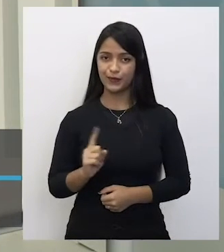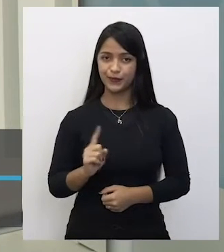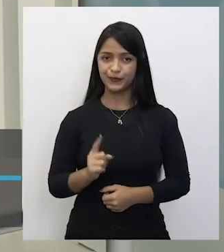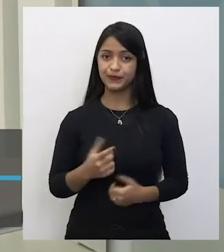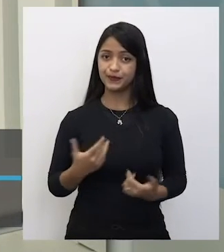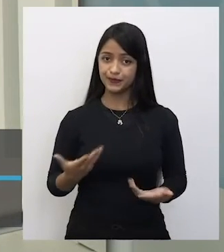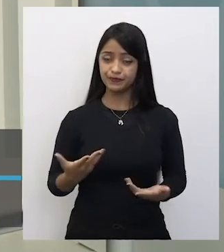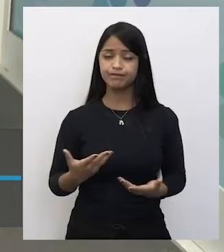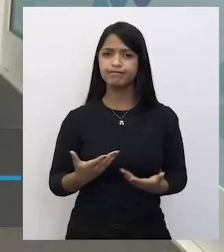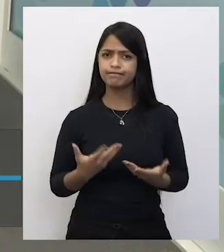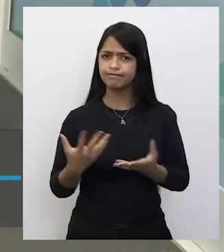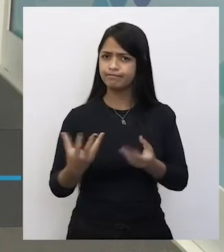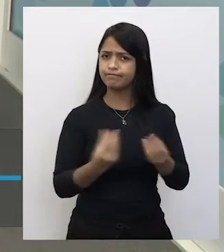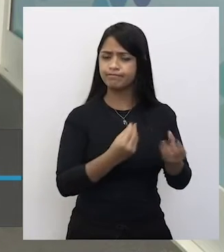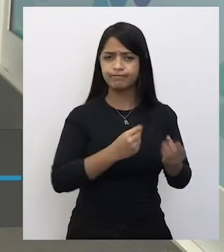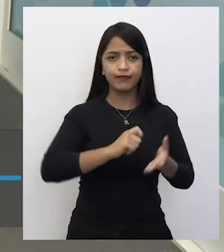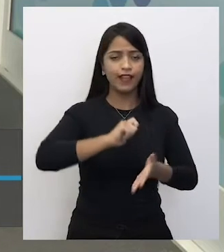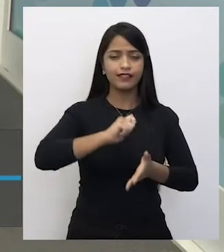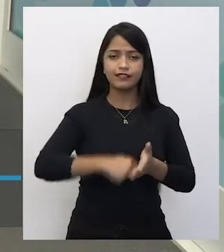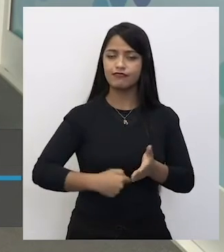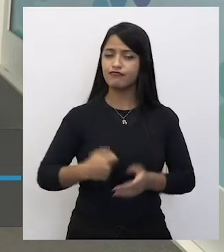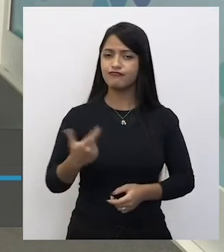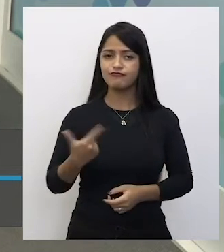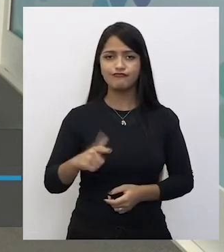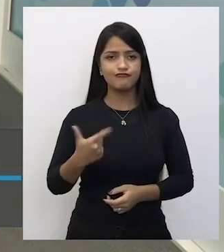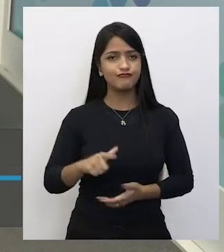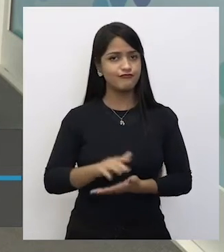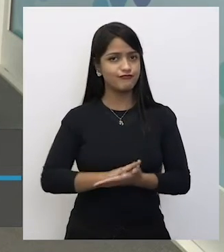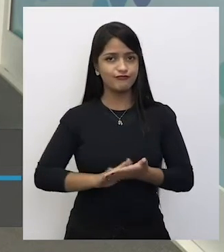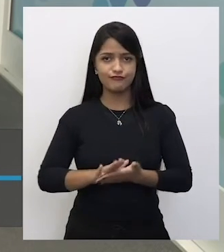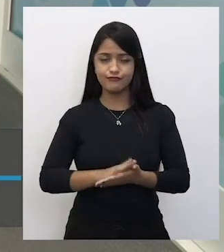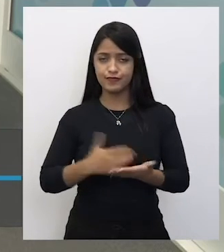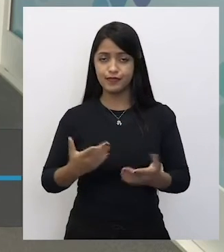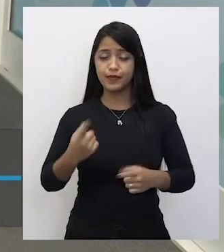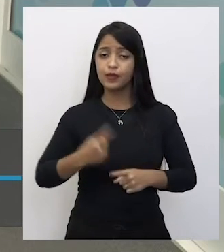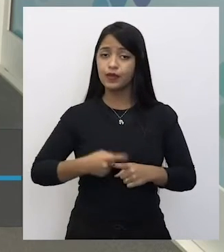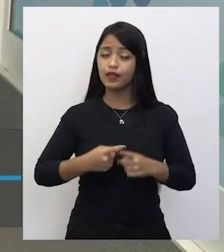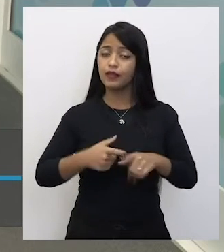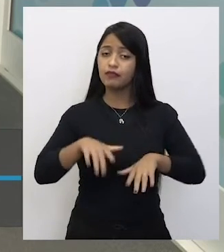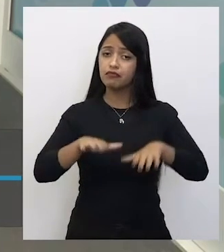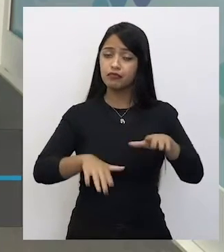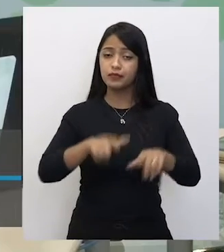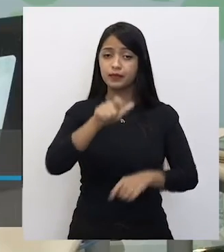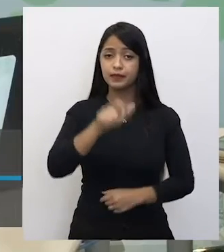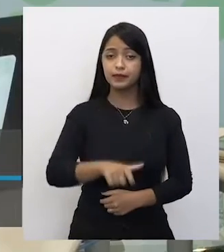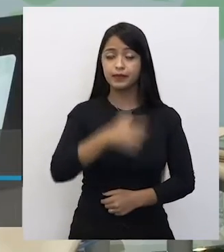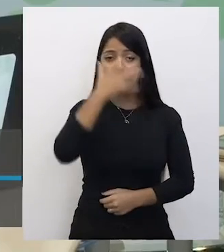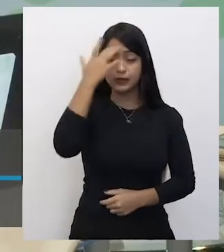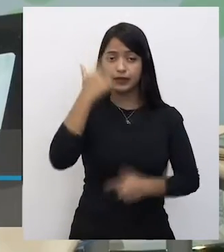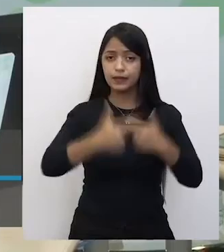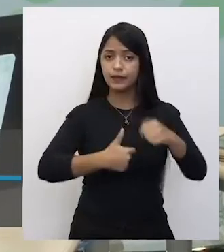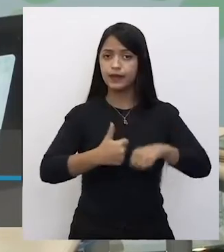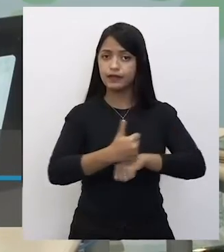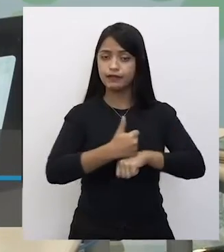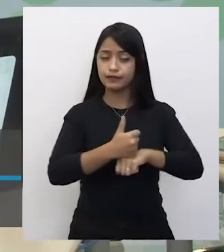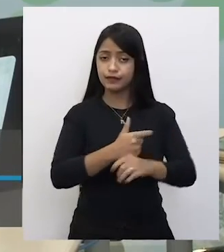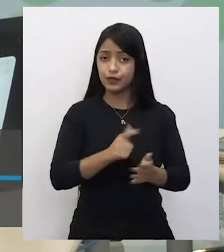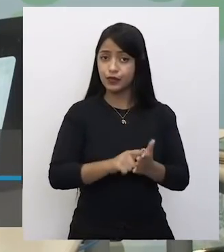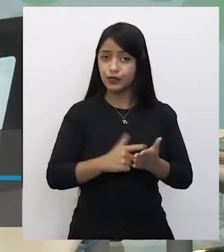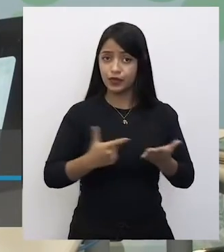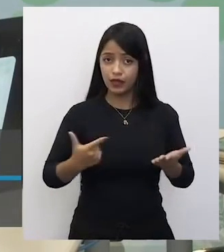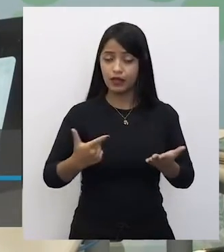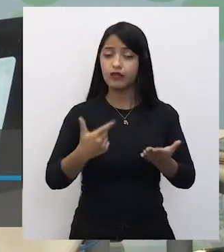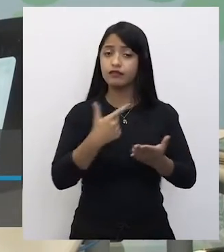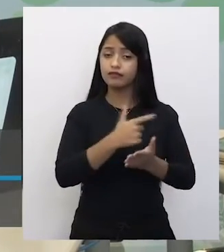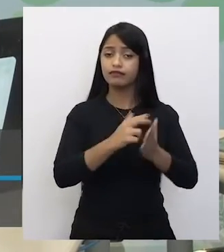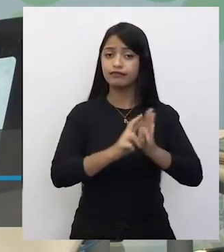Muitas vezes eles não são assinados, né? Sim. Porque algum jornalista que acaba escrevendo mesmo, porque faz parte do jornal. Porque então é como se